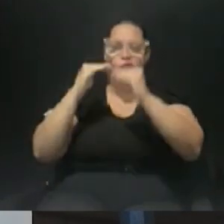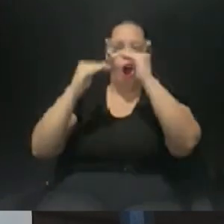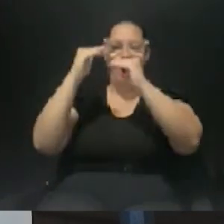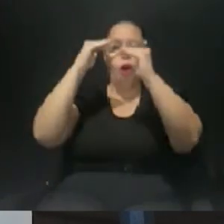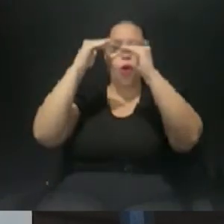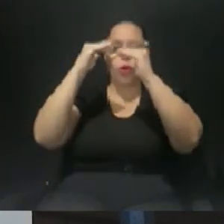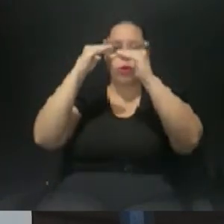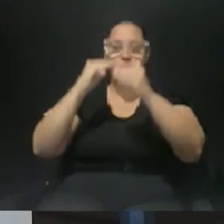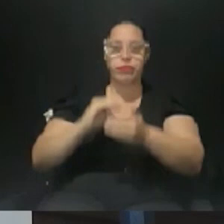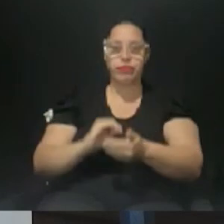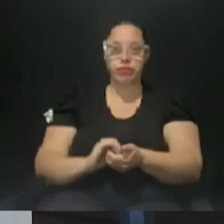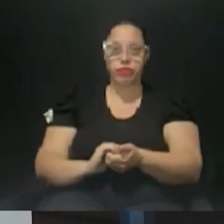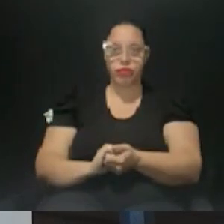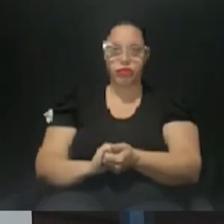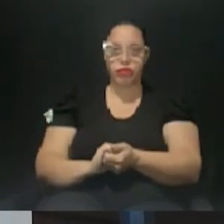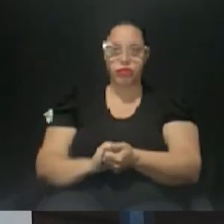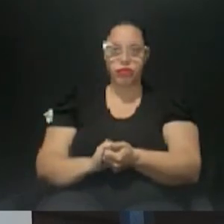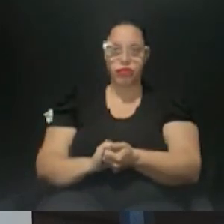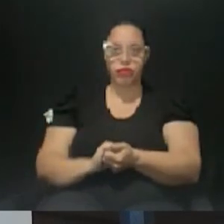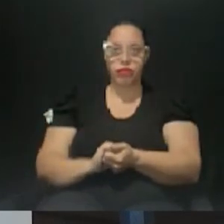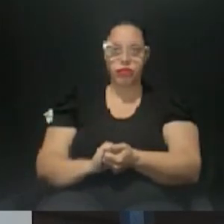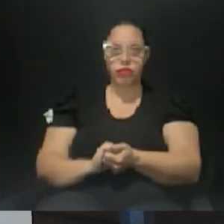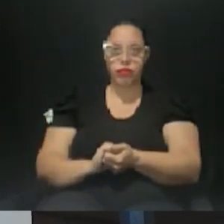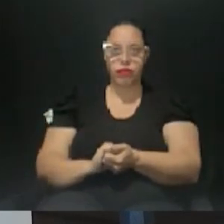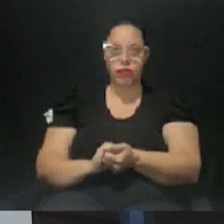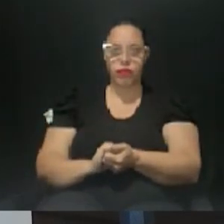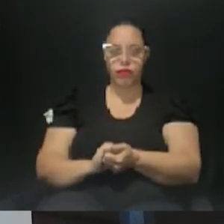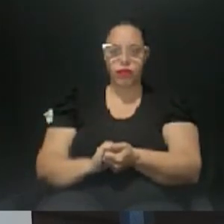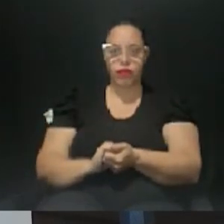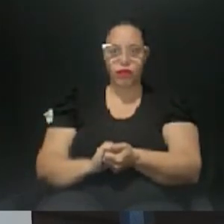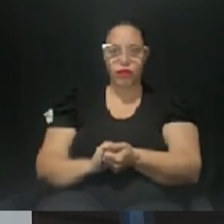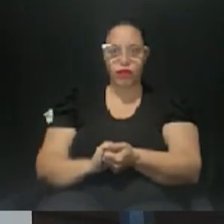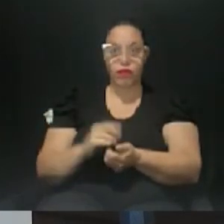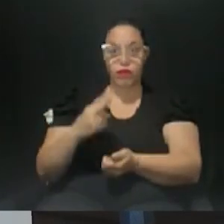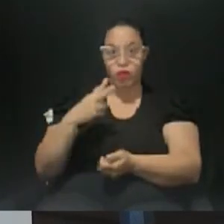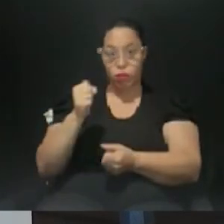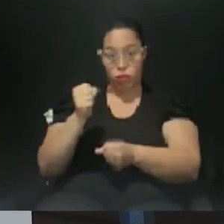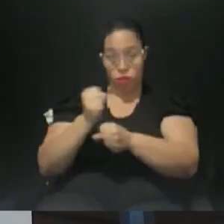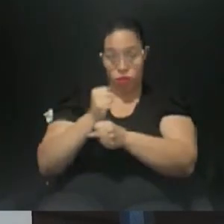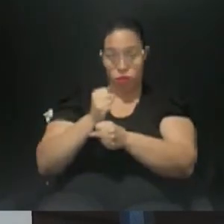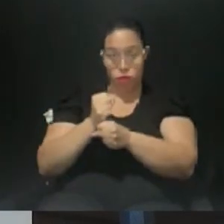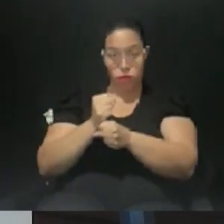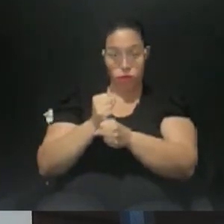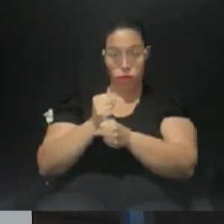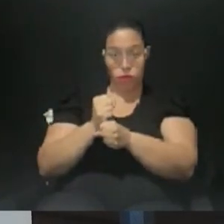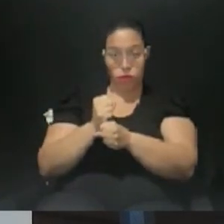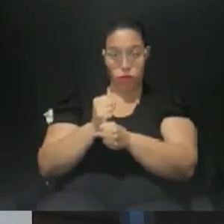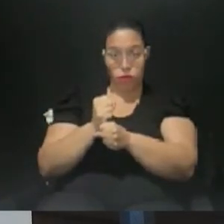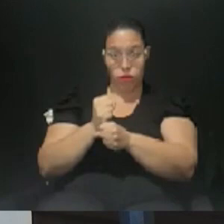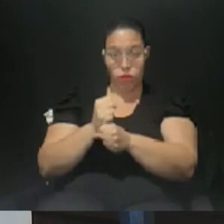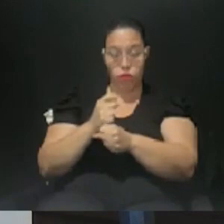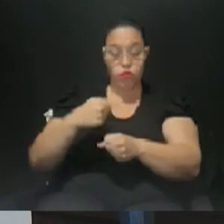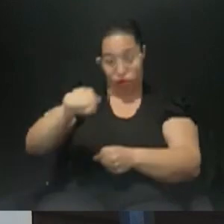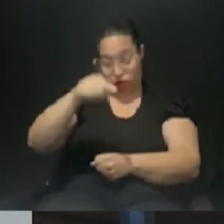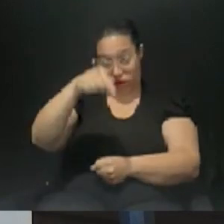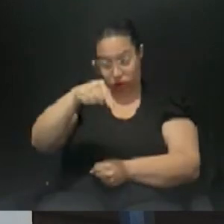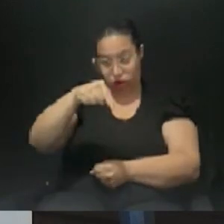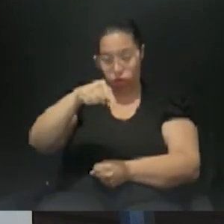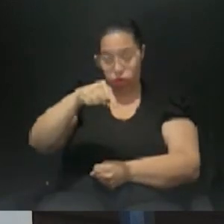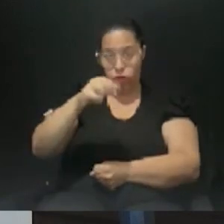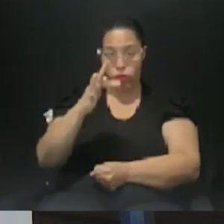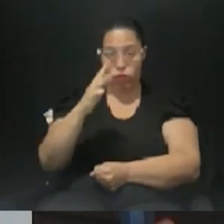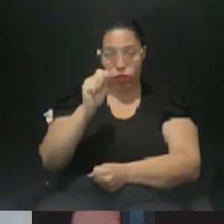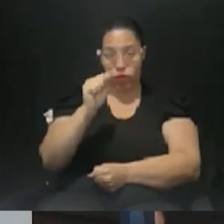já nesse local, no Faca Bar. E eu agradeço demais o Rossini